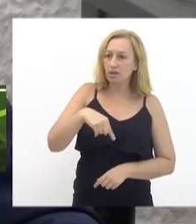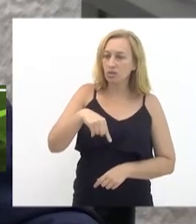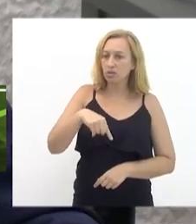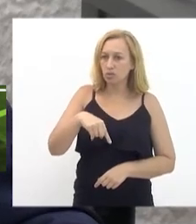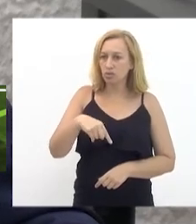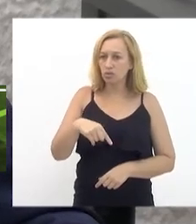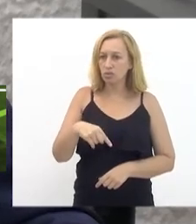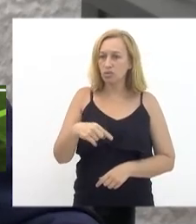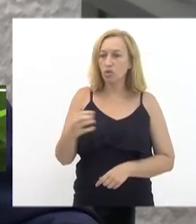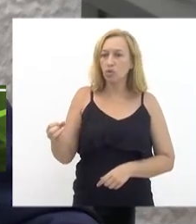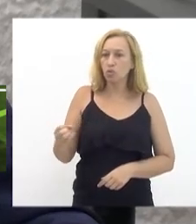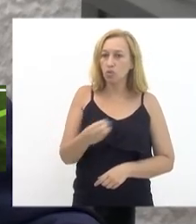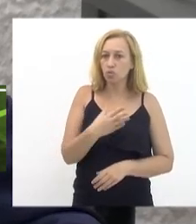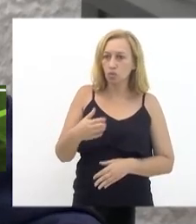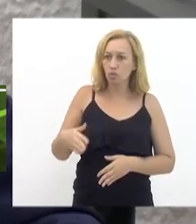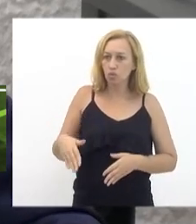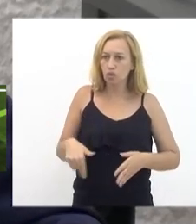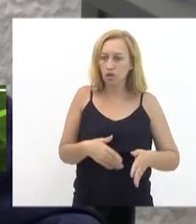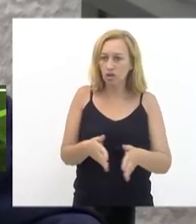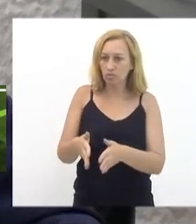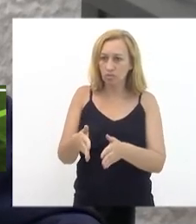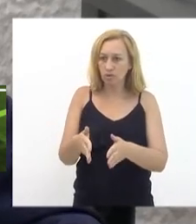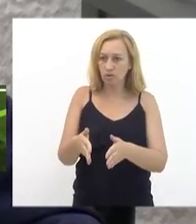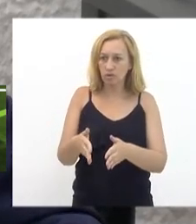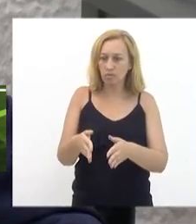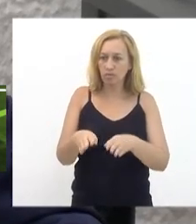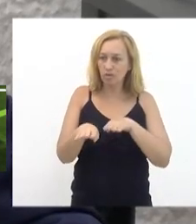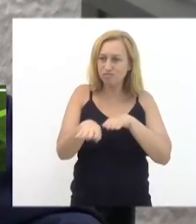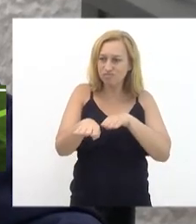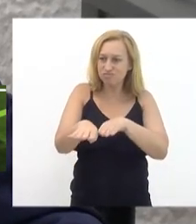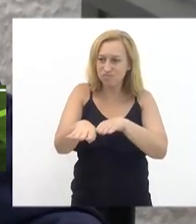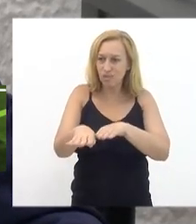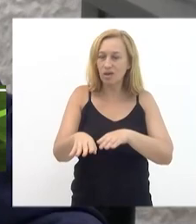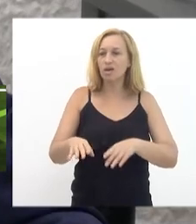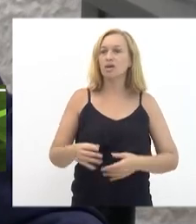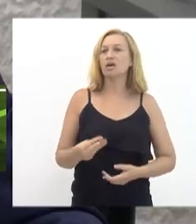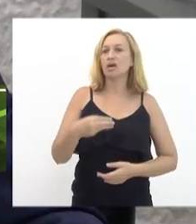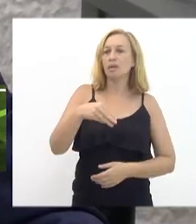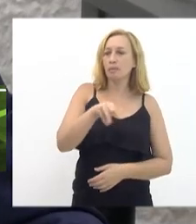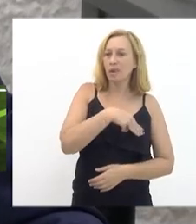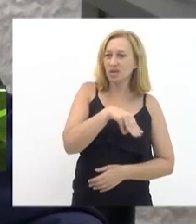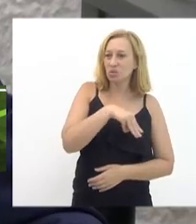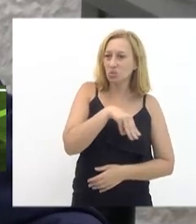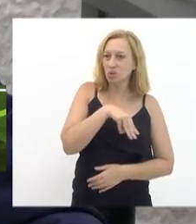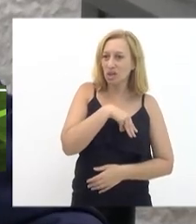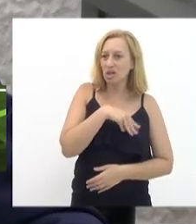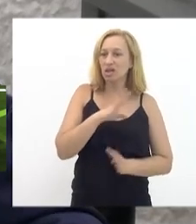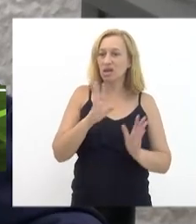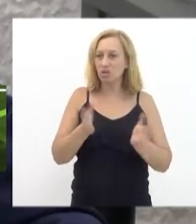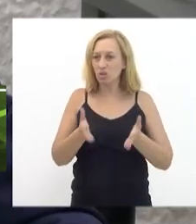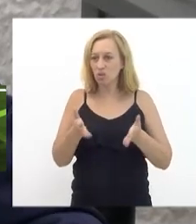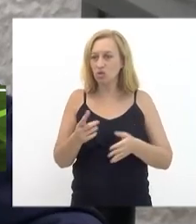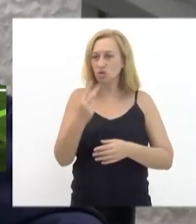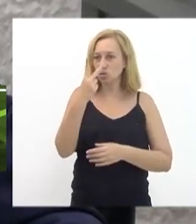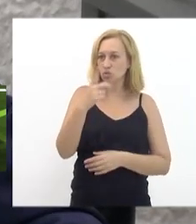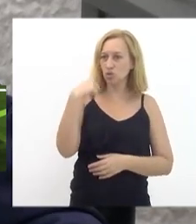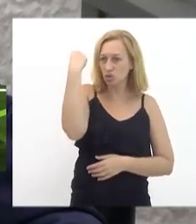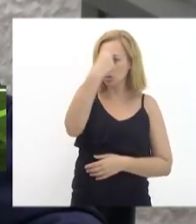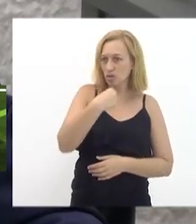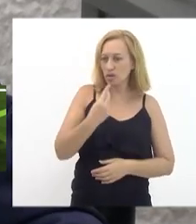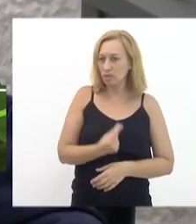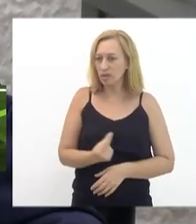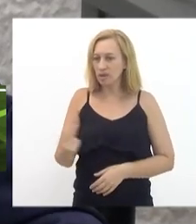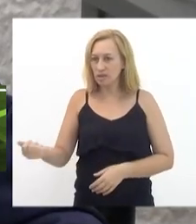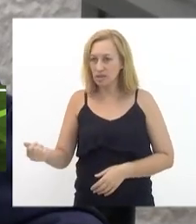você cria um novo corredor para você acabar com um engarrafamento da Estrada de Madureira que hoje você gasta às vezes duas horas para